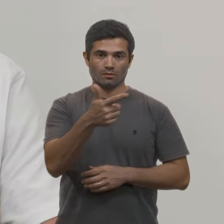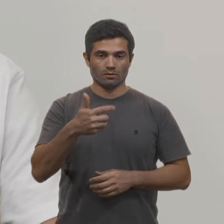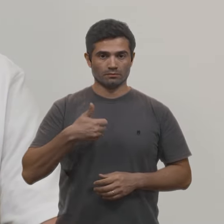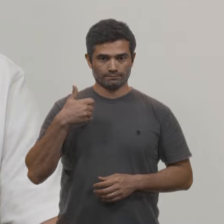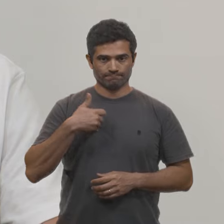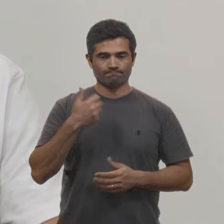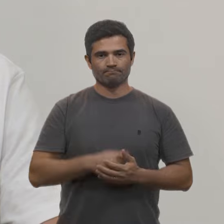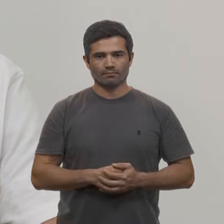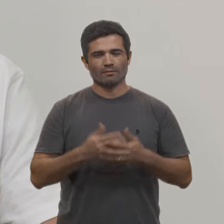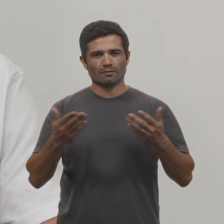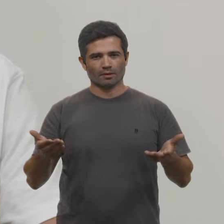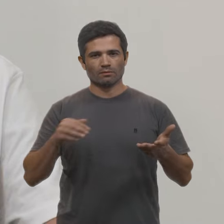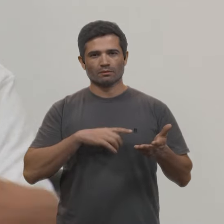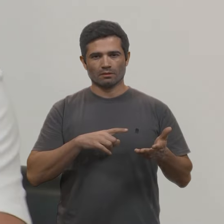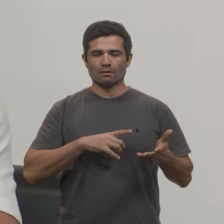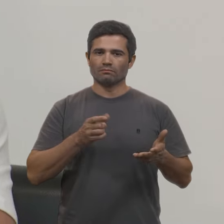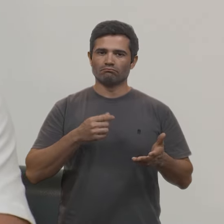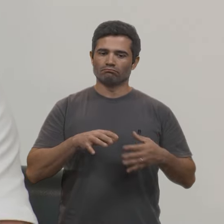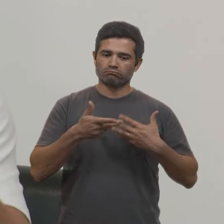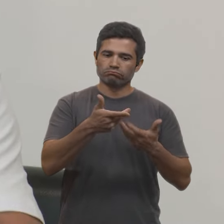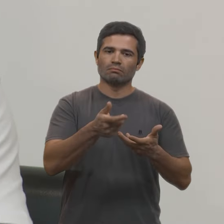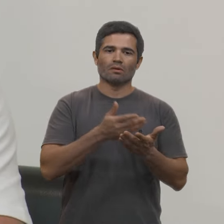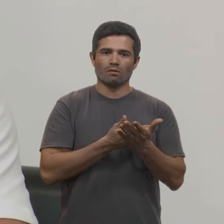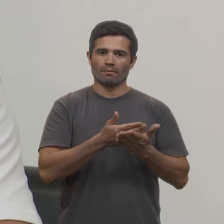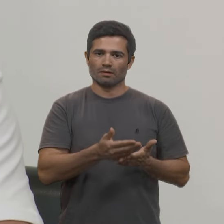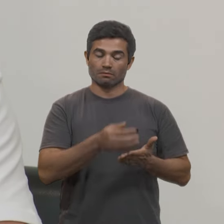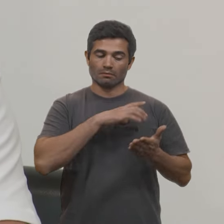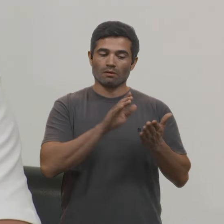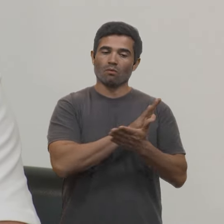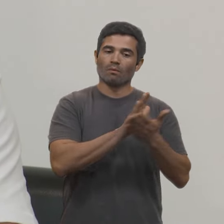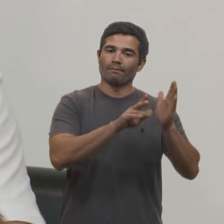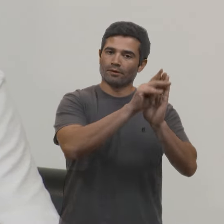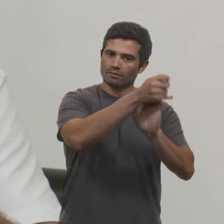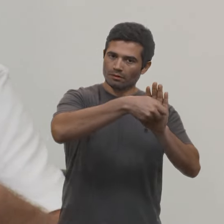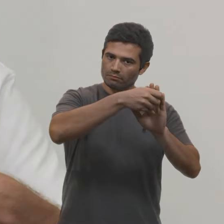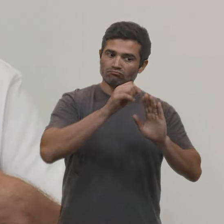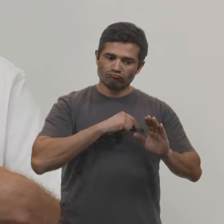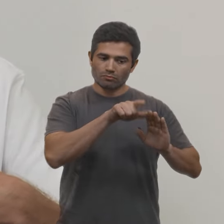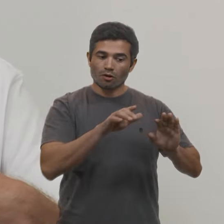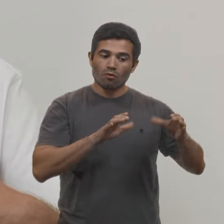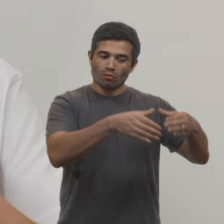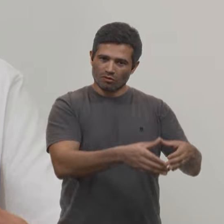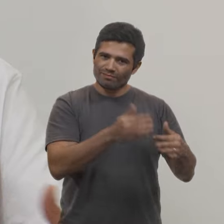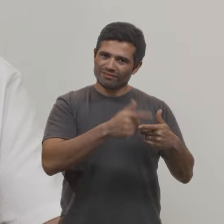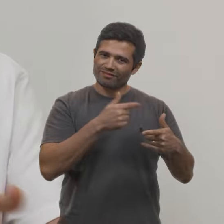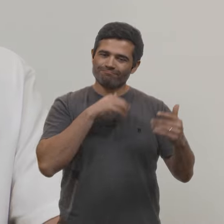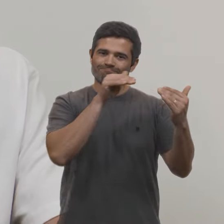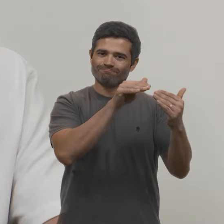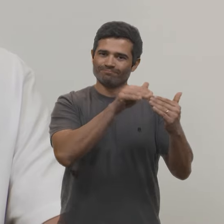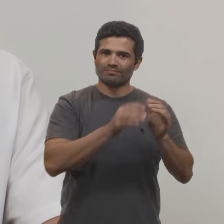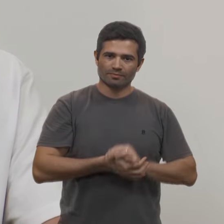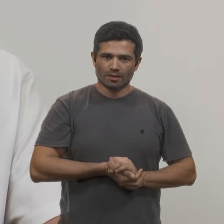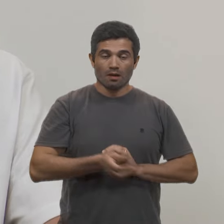comecei aos 12, né? Então, acho que por uma questão etária mesmo, acabei me envolvendo inicialmente muito com projetos que envolviam esse público, até porque